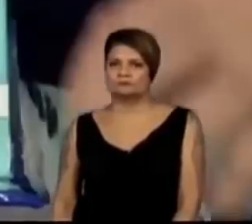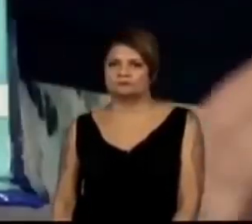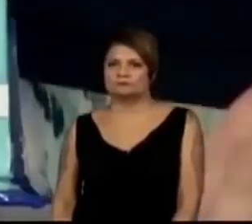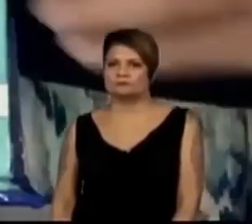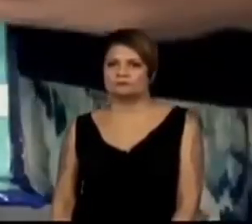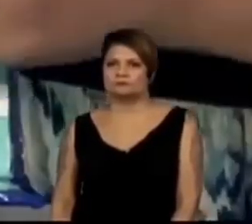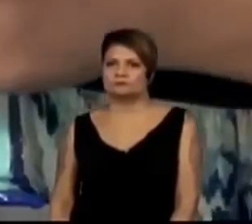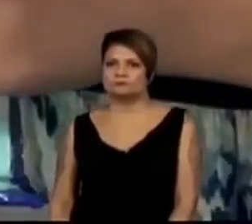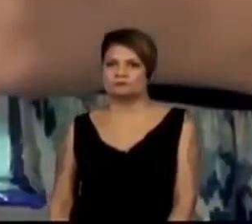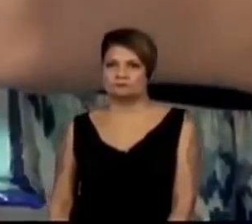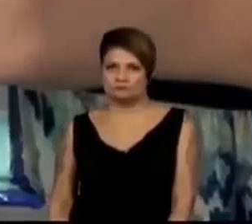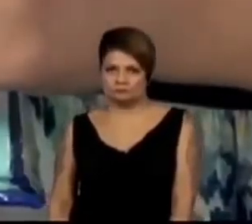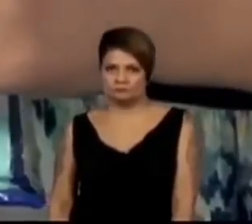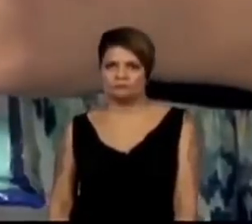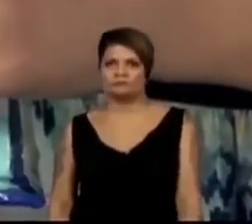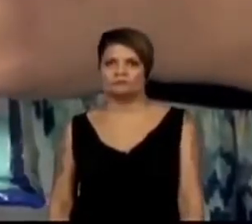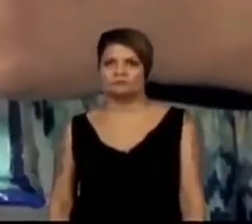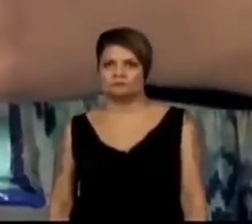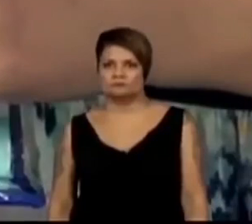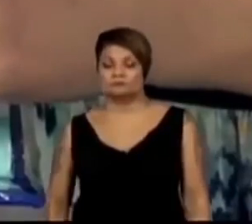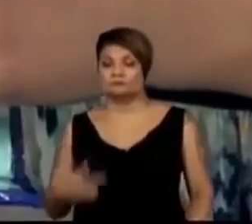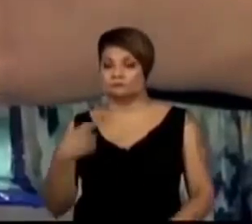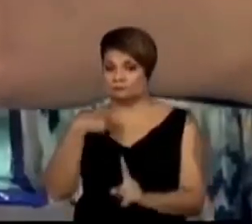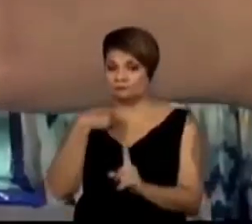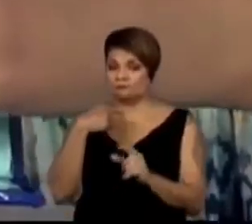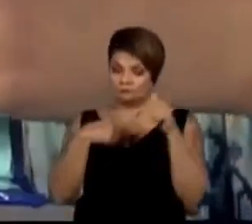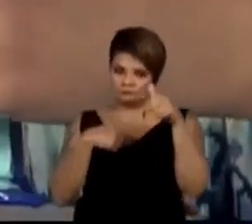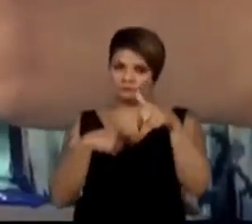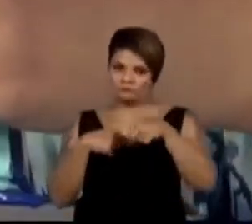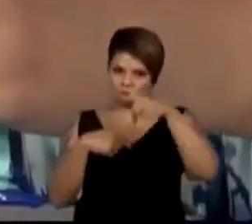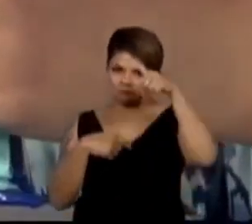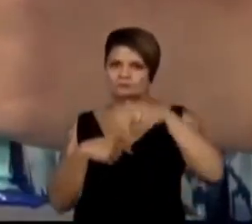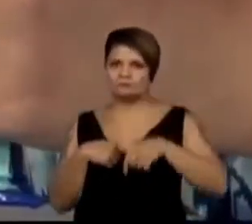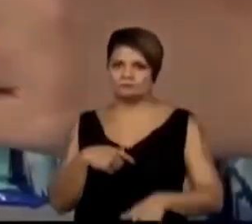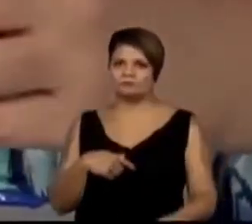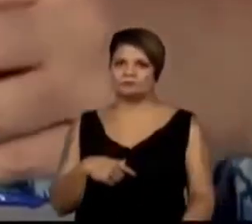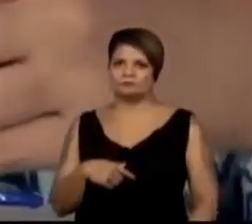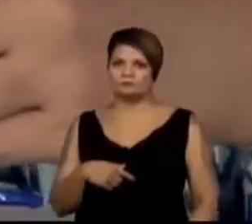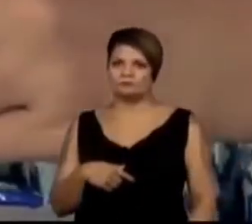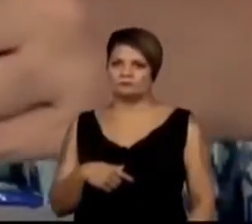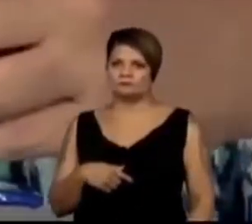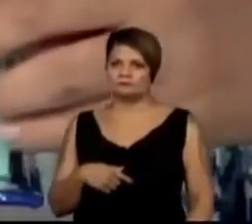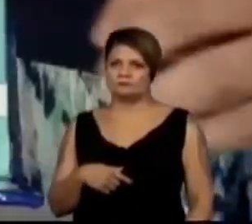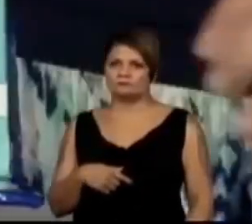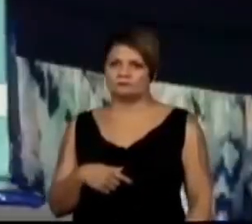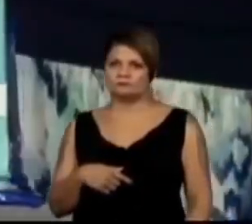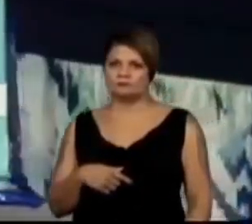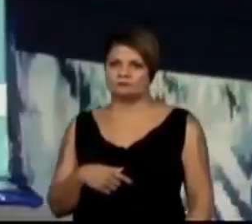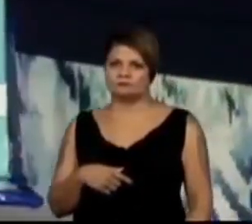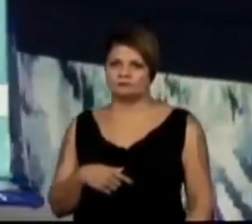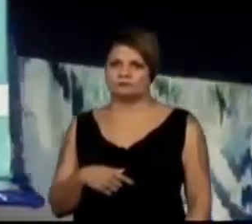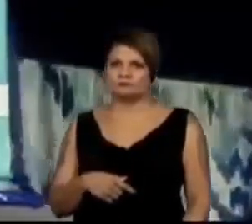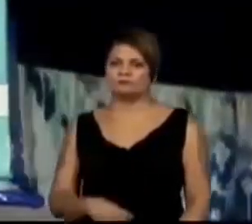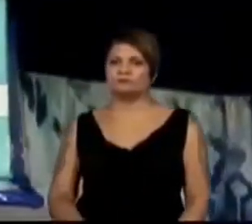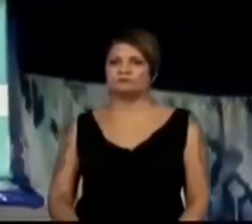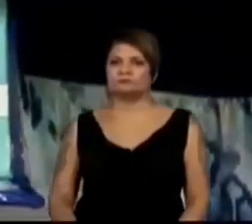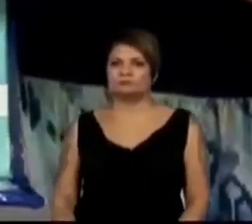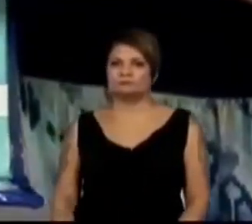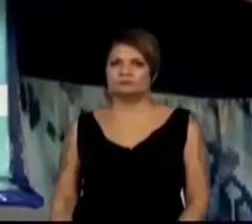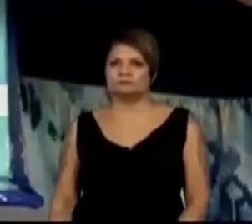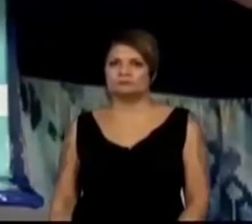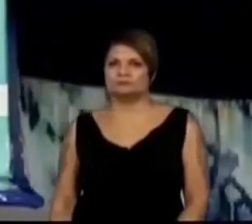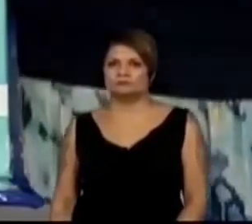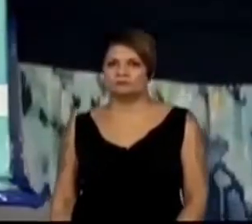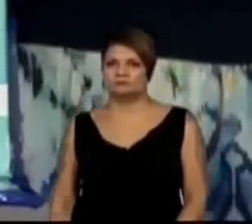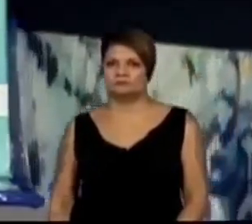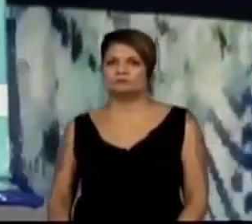6, 7, mais... Não, não vai cair agora de novo, não. Hoje está sendo com emoção. Mais aquele